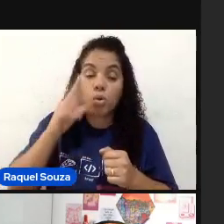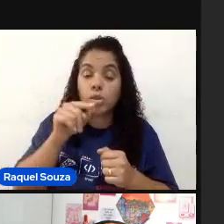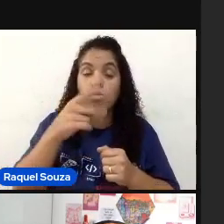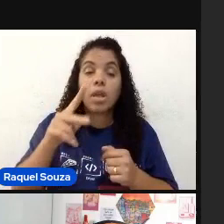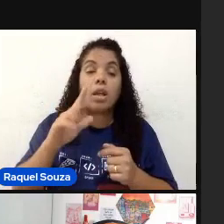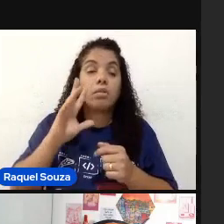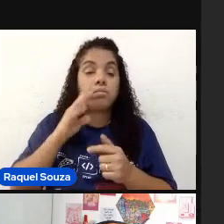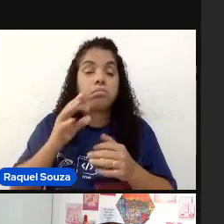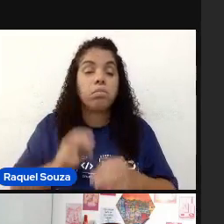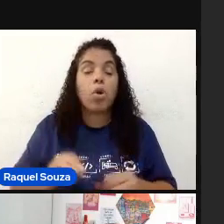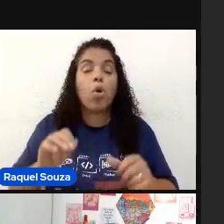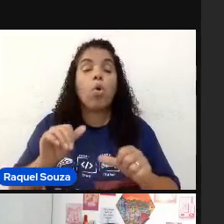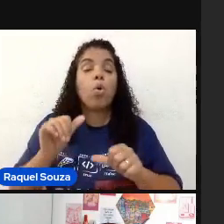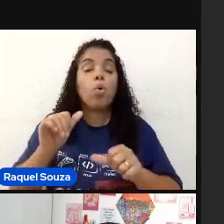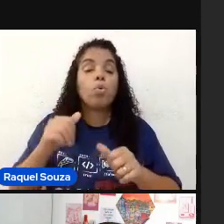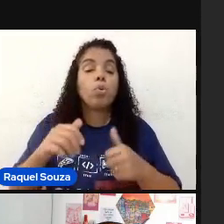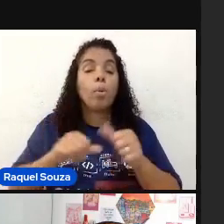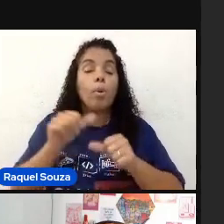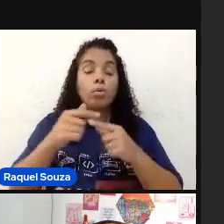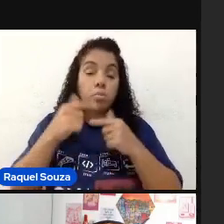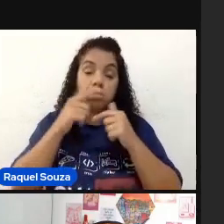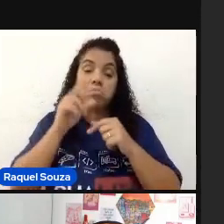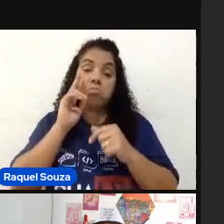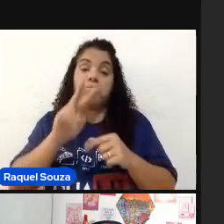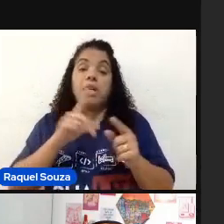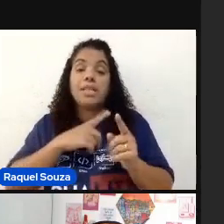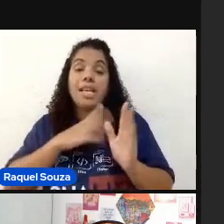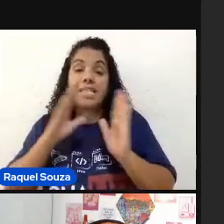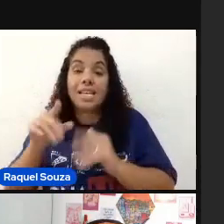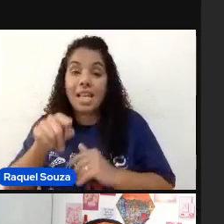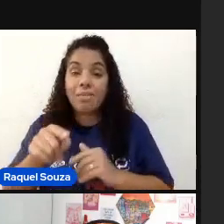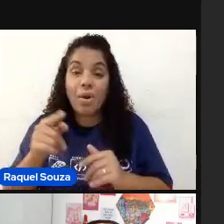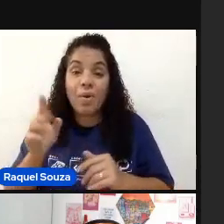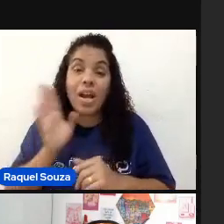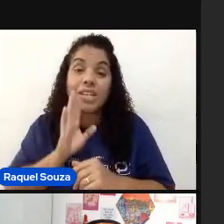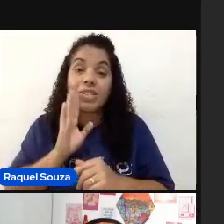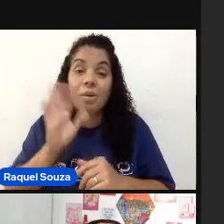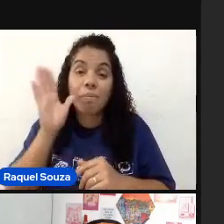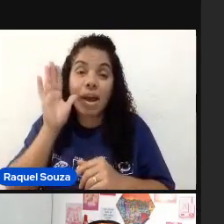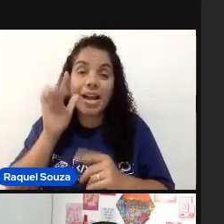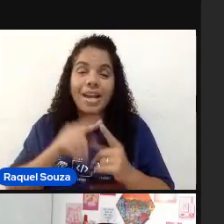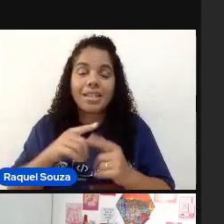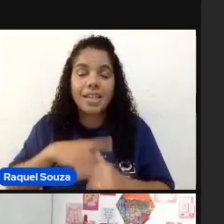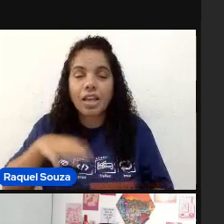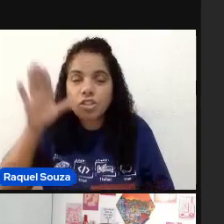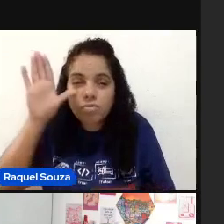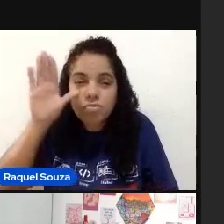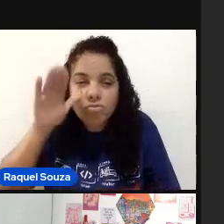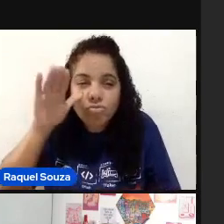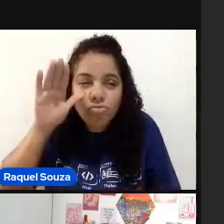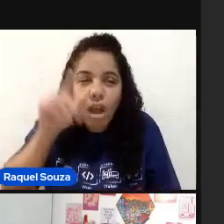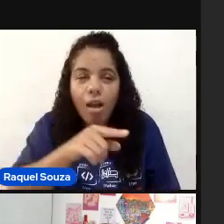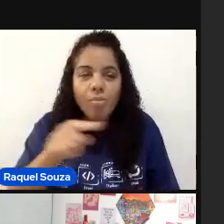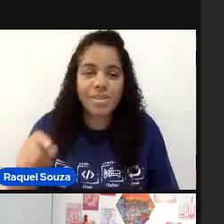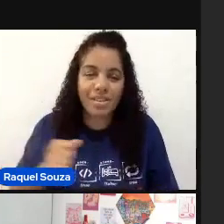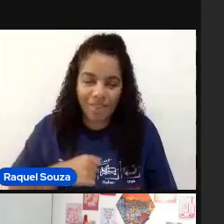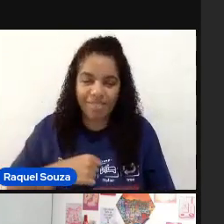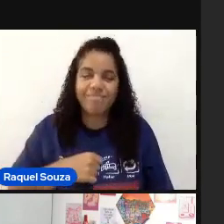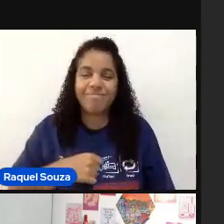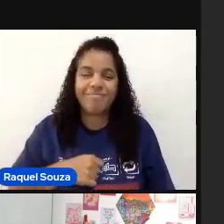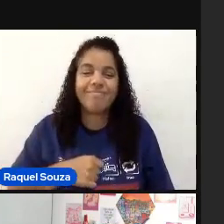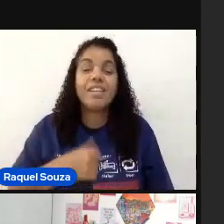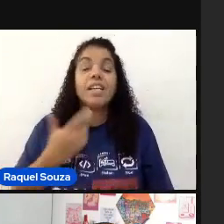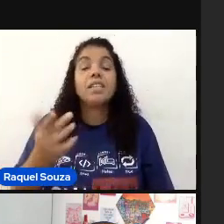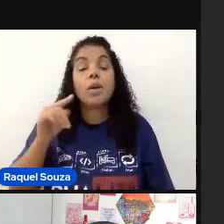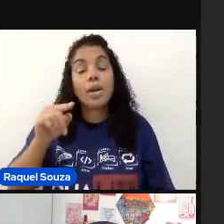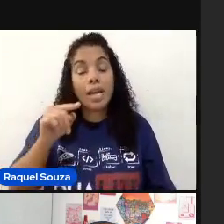hoje, para que eu veja. E aqui eu tenho essa etapa que eu acho bacana, que é a etapa de observar. Então, o que esse